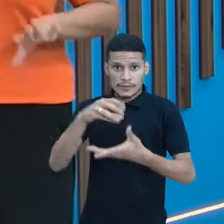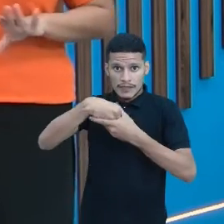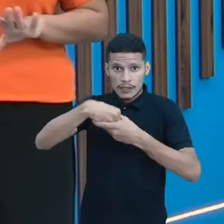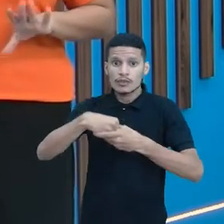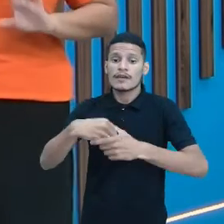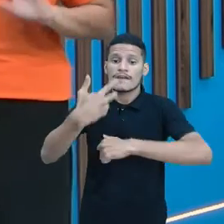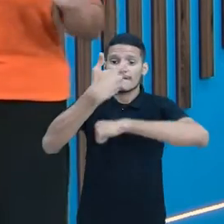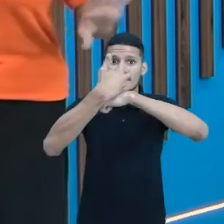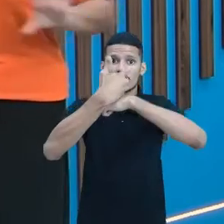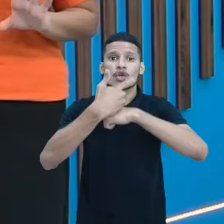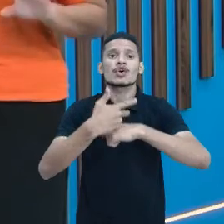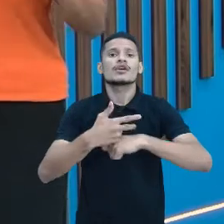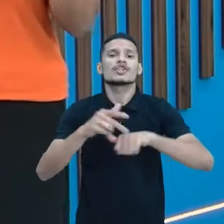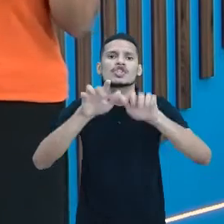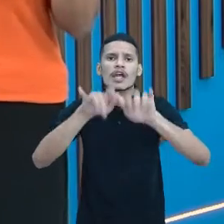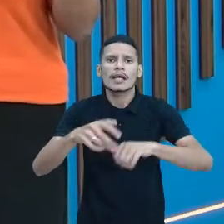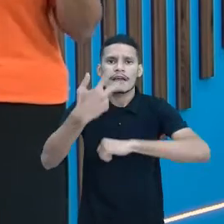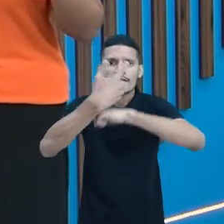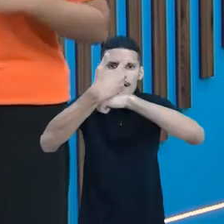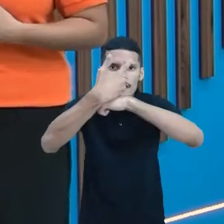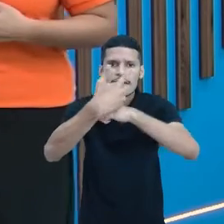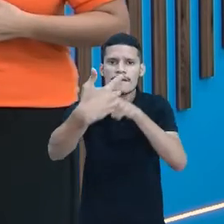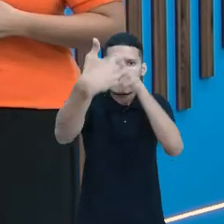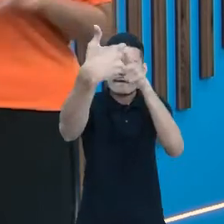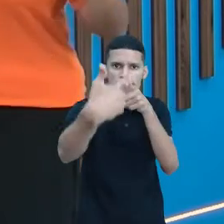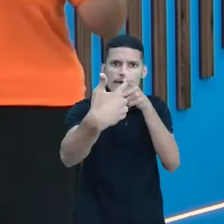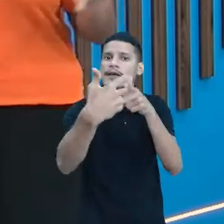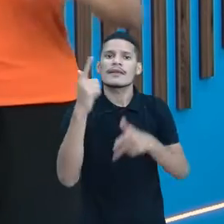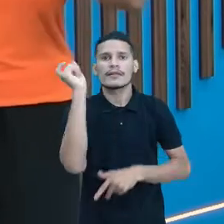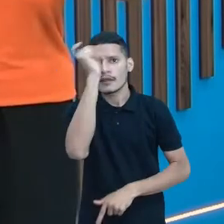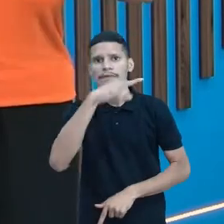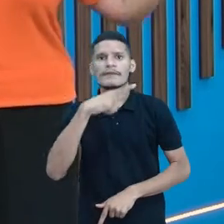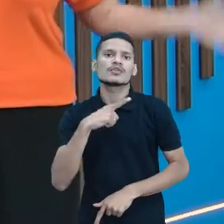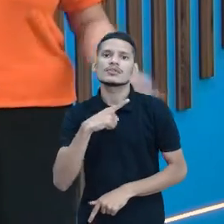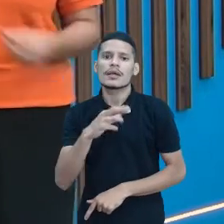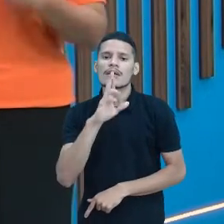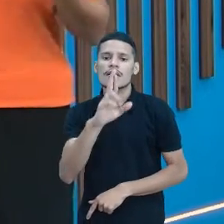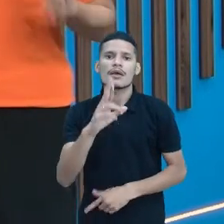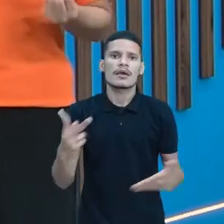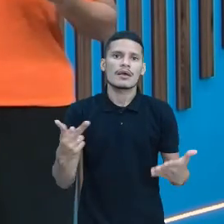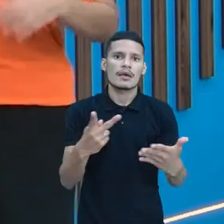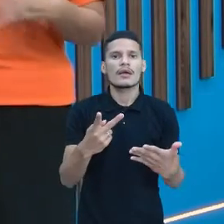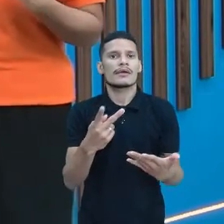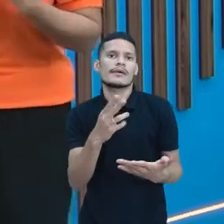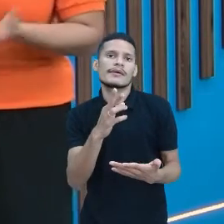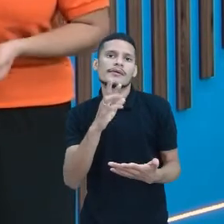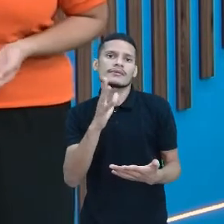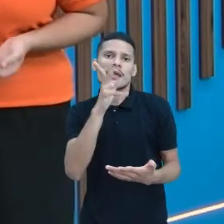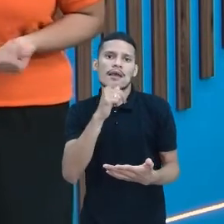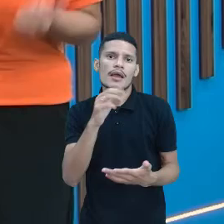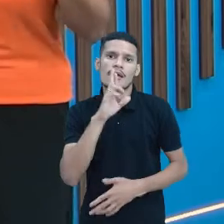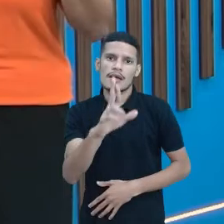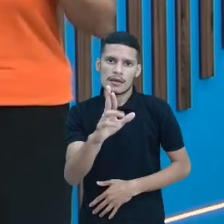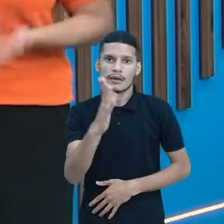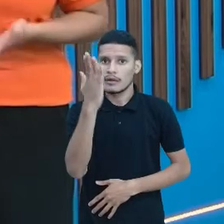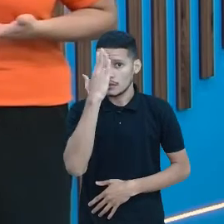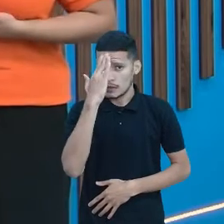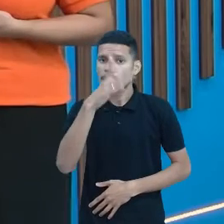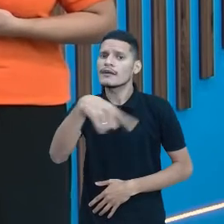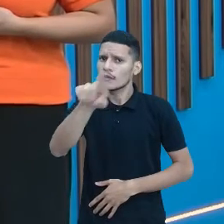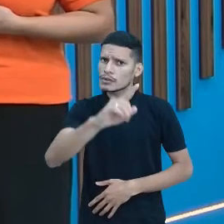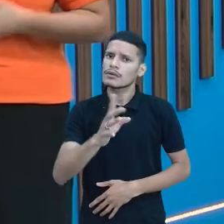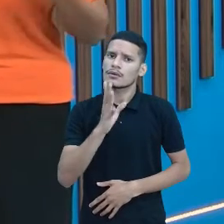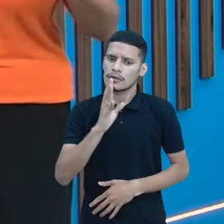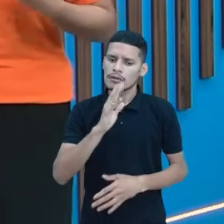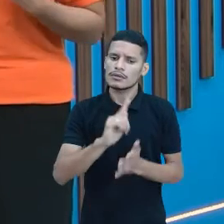mais difícil você ter esse vácuo, né? Mas é isso, é uma revisão assim. Veja, vocês conhecem o gênero, vocês usam o